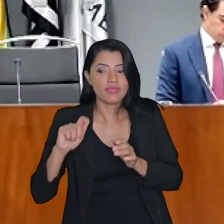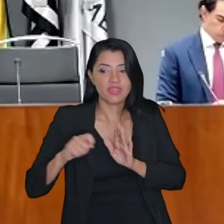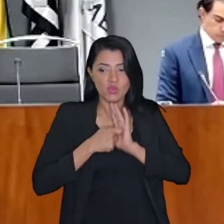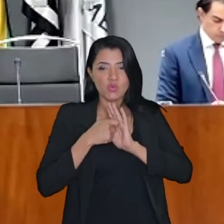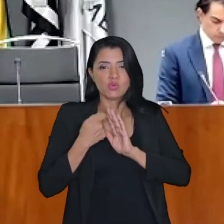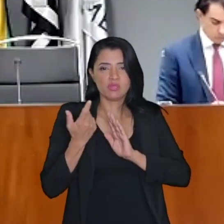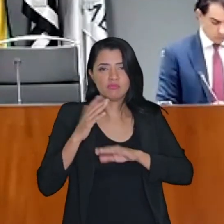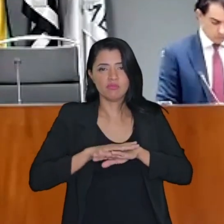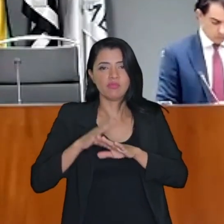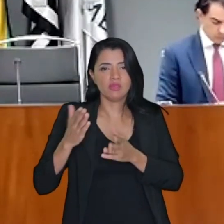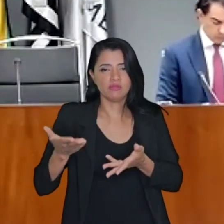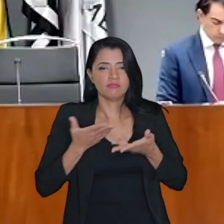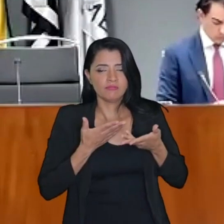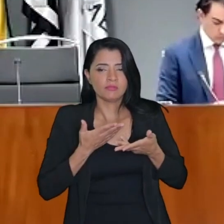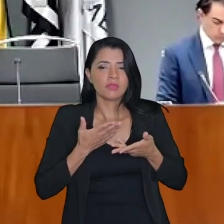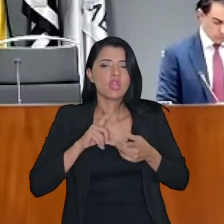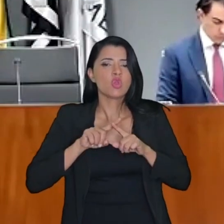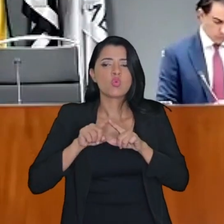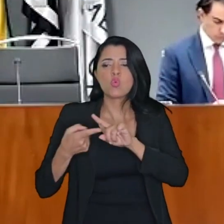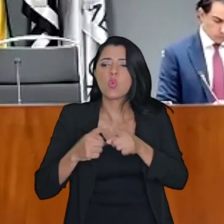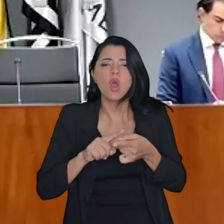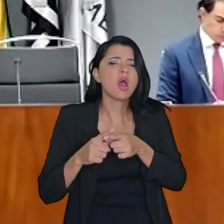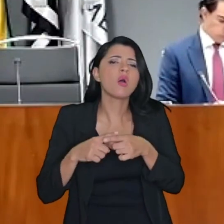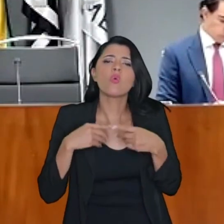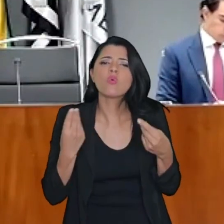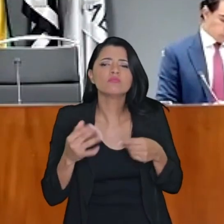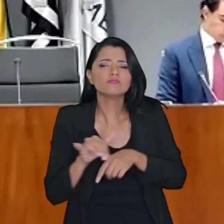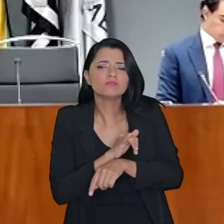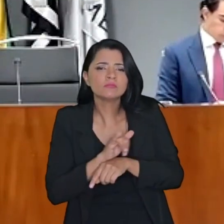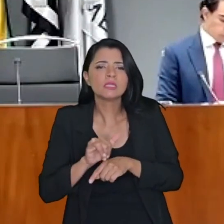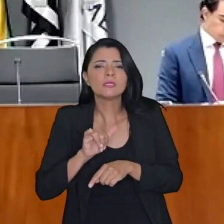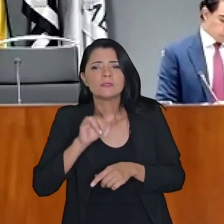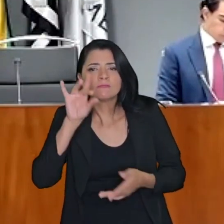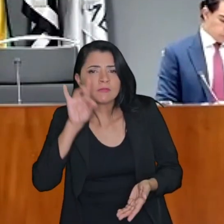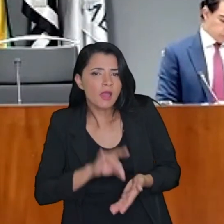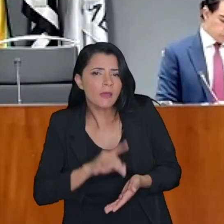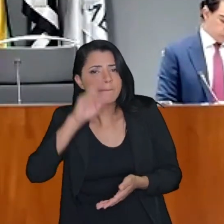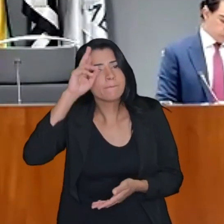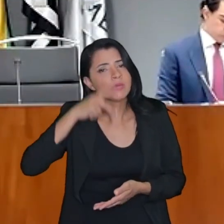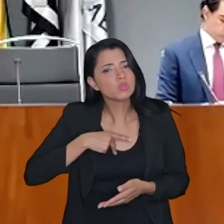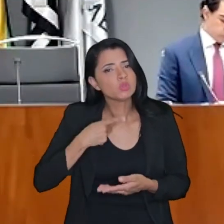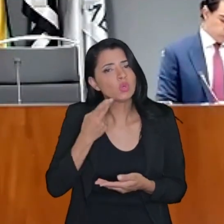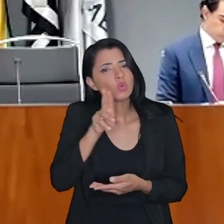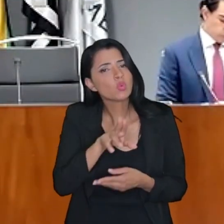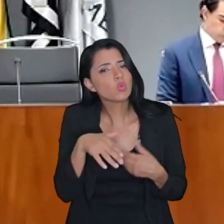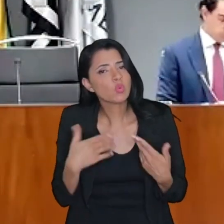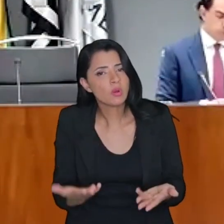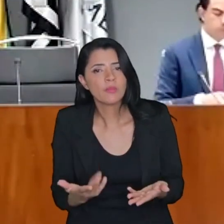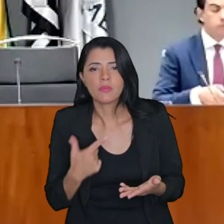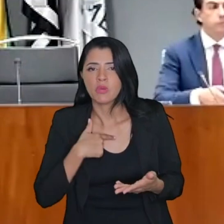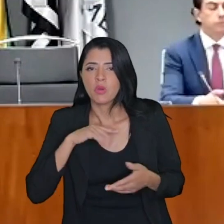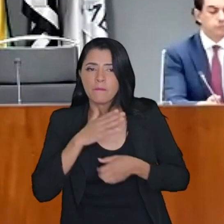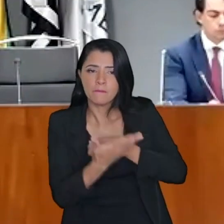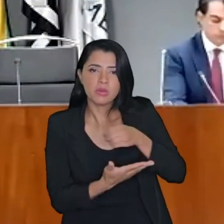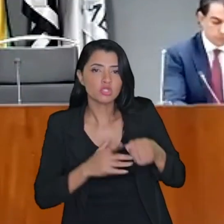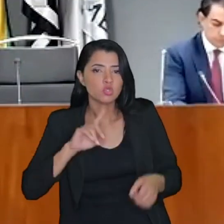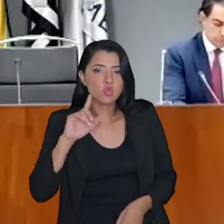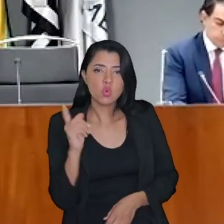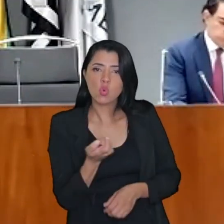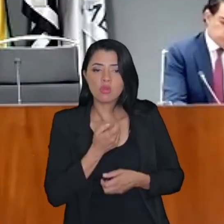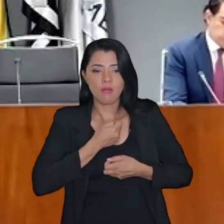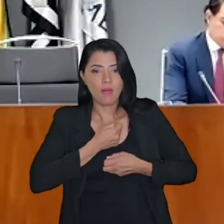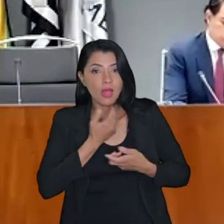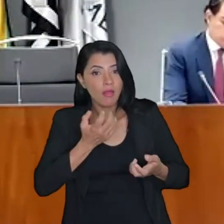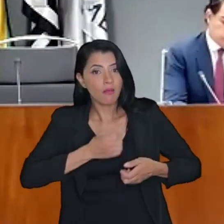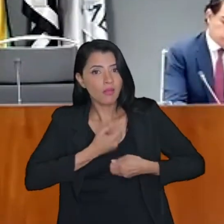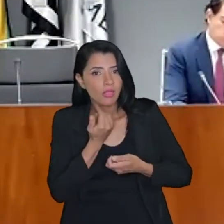denúncia e a decretação de medidas cautelares reais ou pessoais. Portanto, eu não posso, com base única e exclusivamente numa